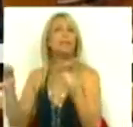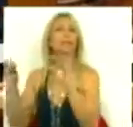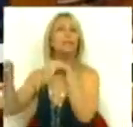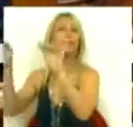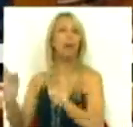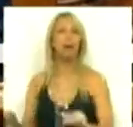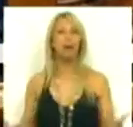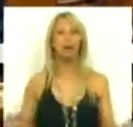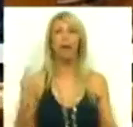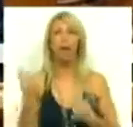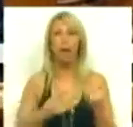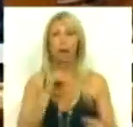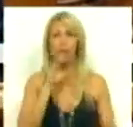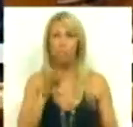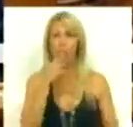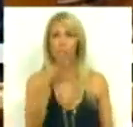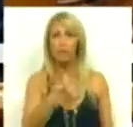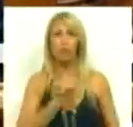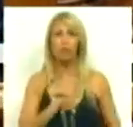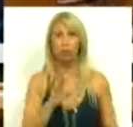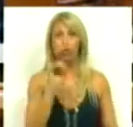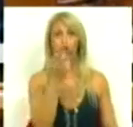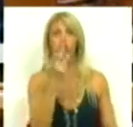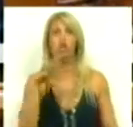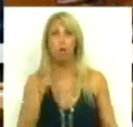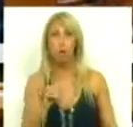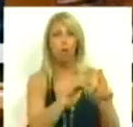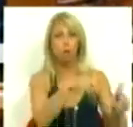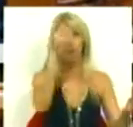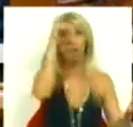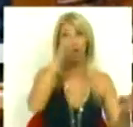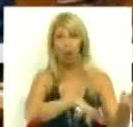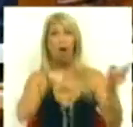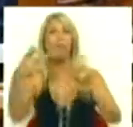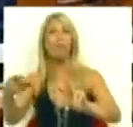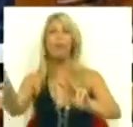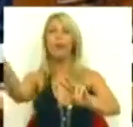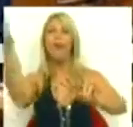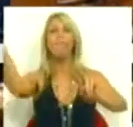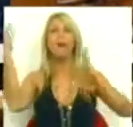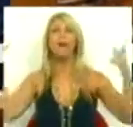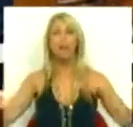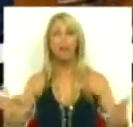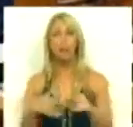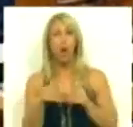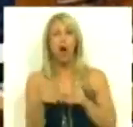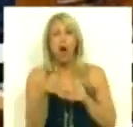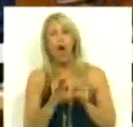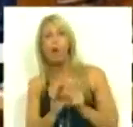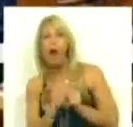que sairemos do inferno para o paraíso, que este está ali ao virar da esquina e que uma fada boa lhe trará uma varinha